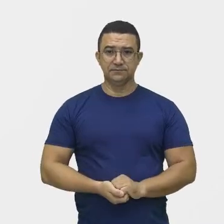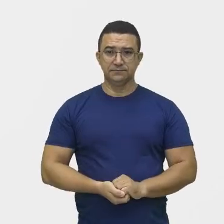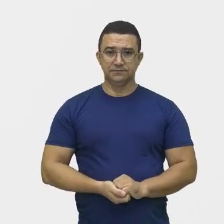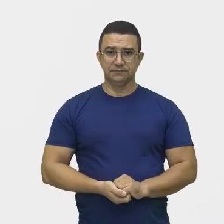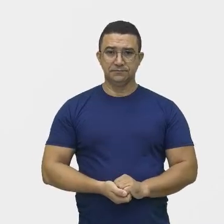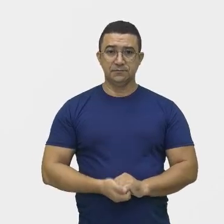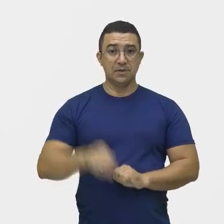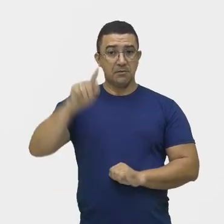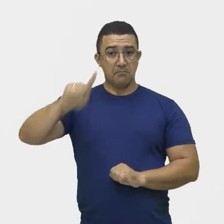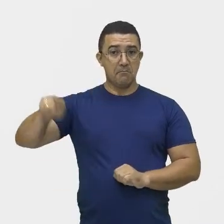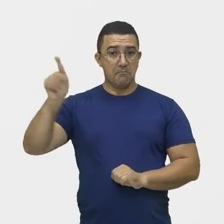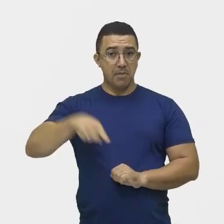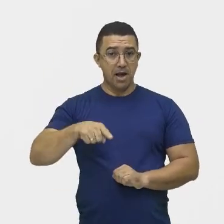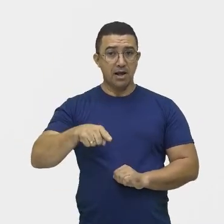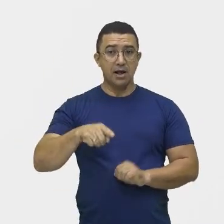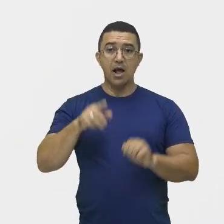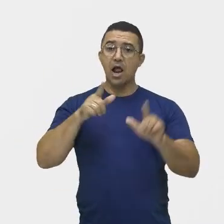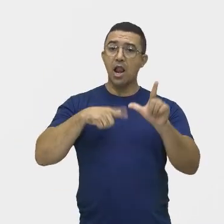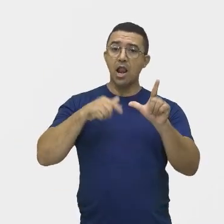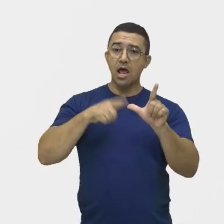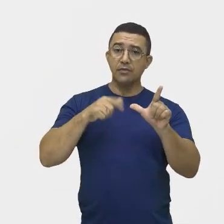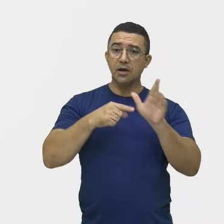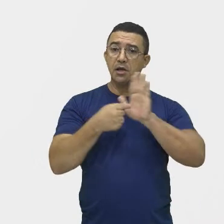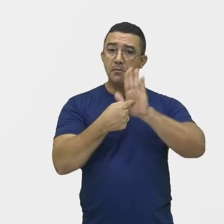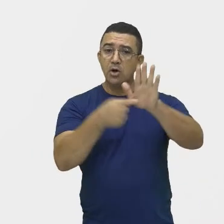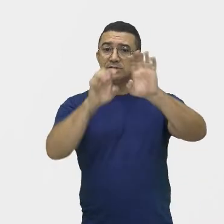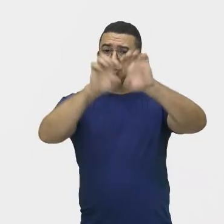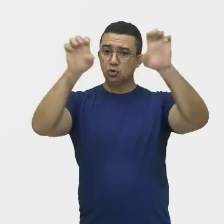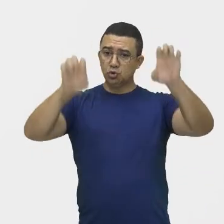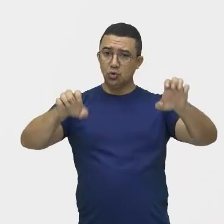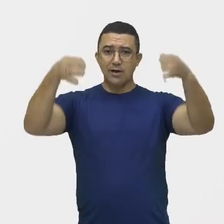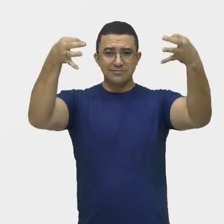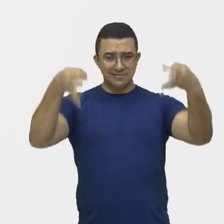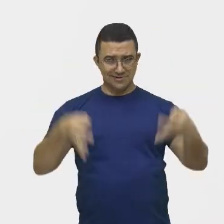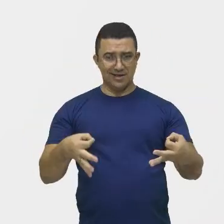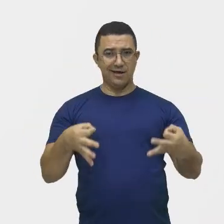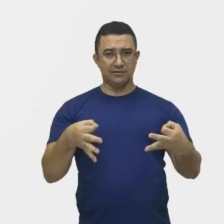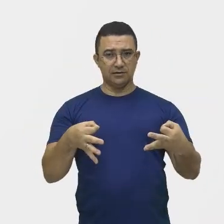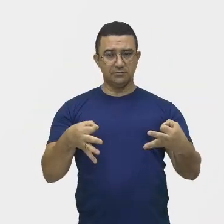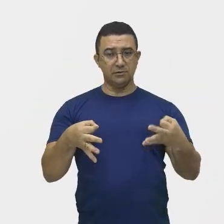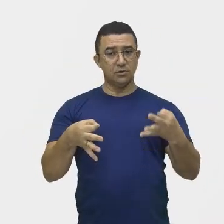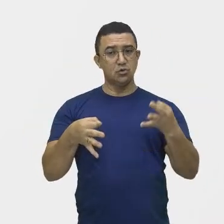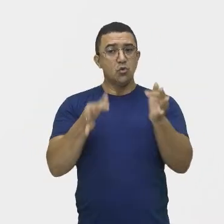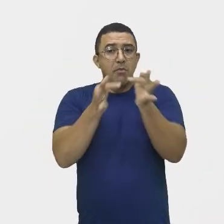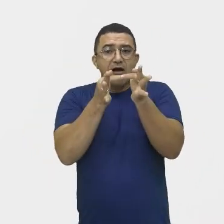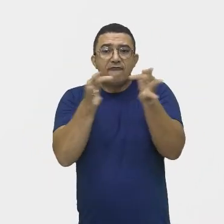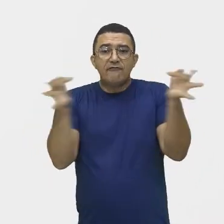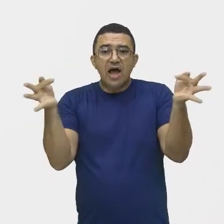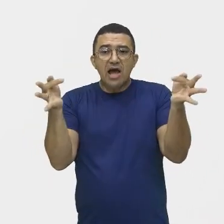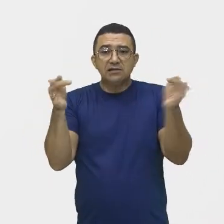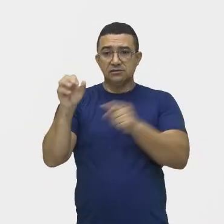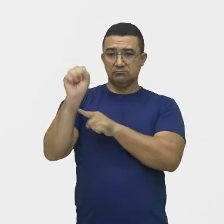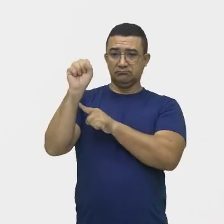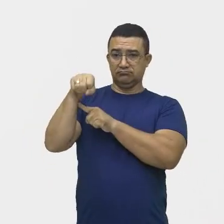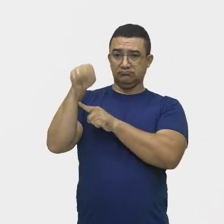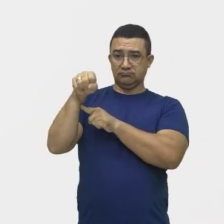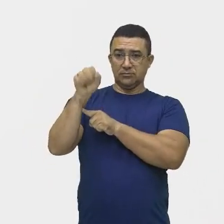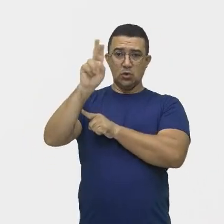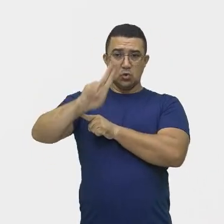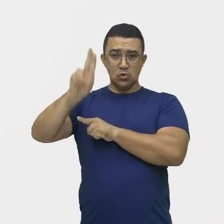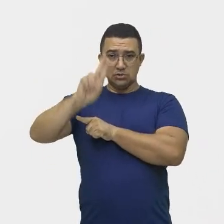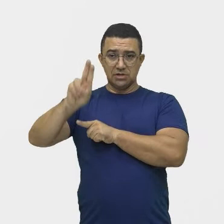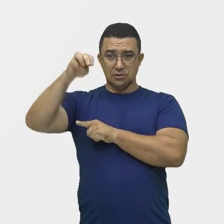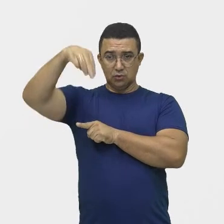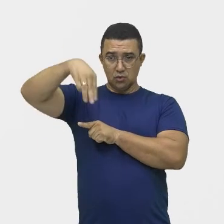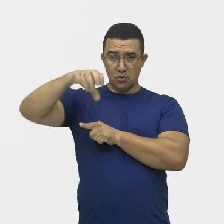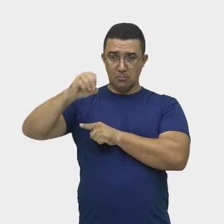Terceira questão. Marque a opção que apresenta a estrutura correta de uma sentença afirmativa com o modal